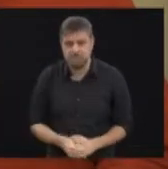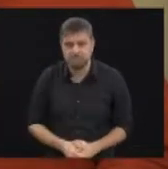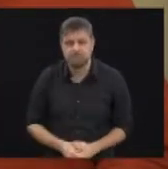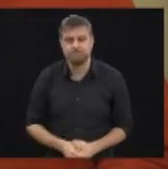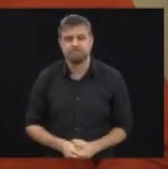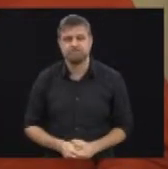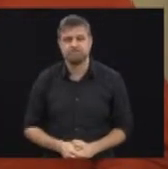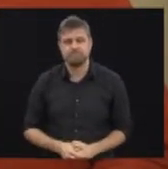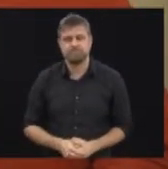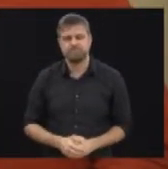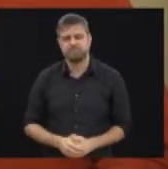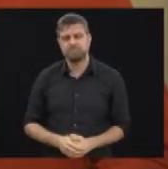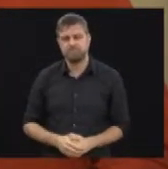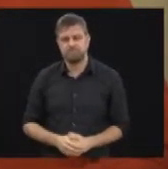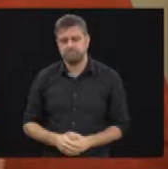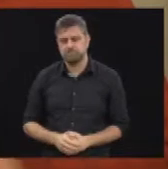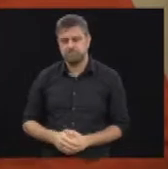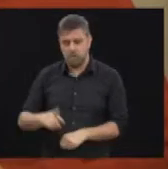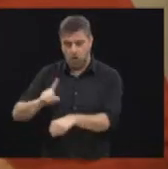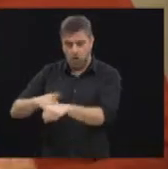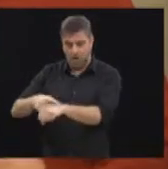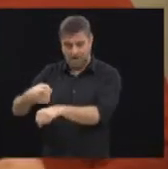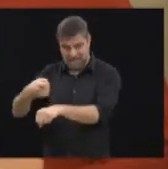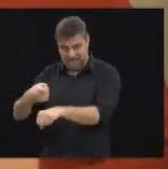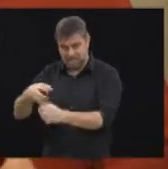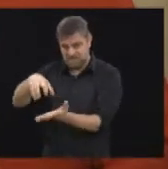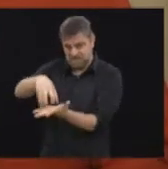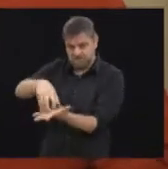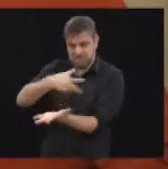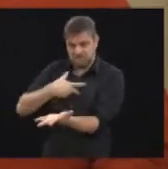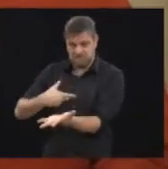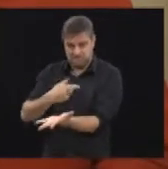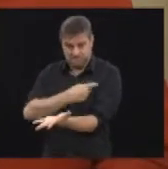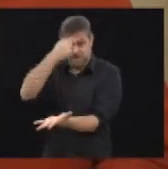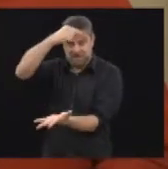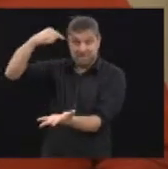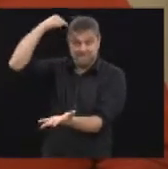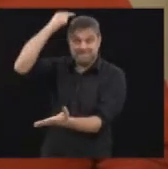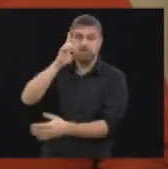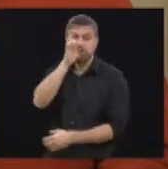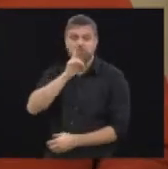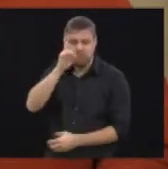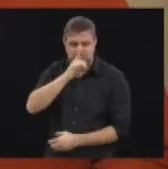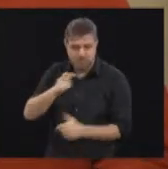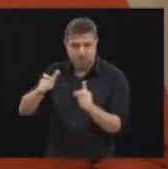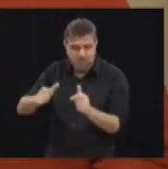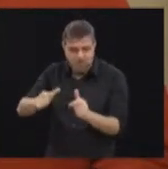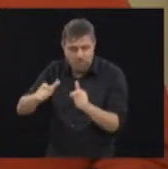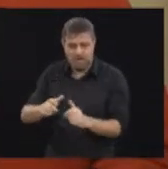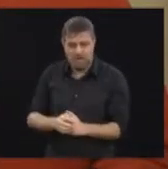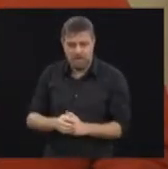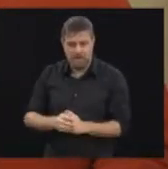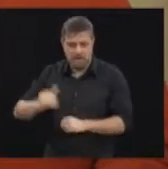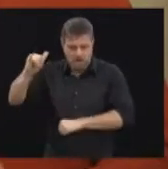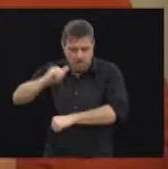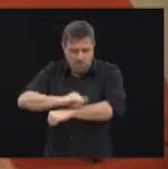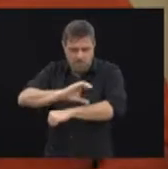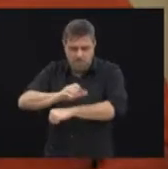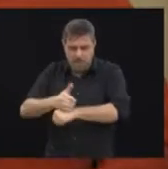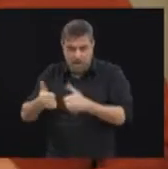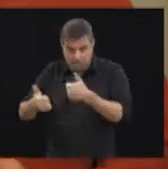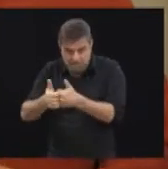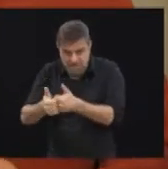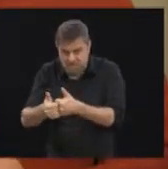concursado plantonista. E como eu comecei a fazer hora extra numa unidade básica, que era o São Domingos, que é perto do aeroporto de Viracopos, eu acabei